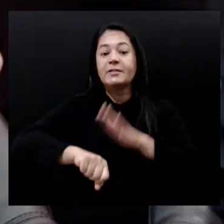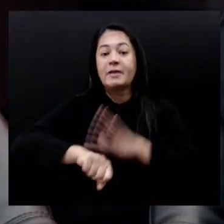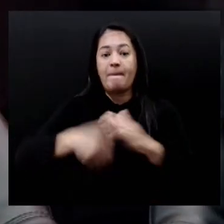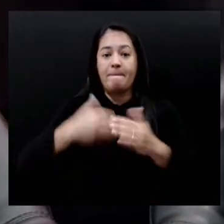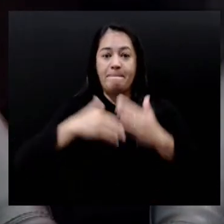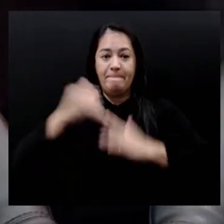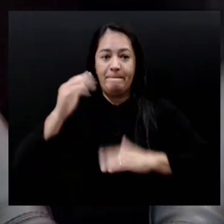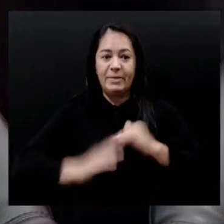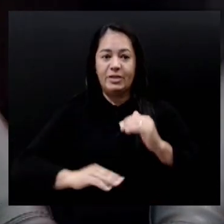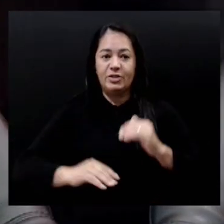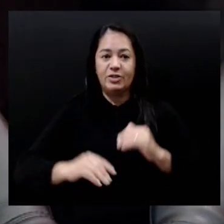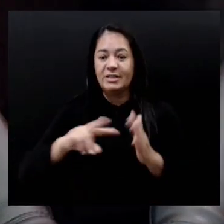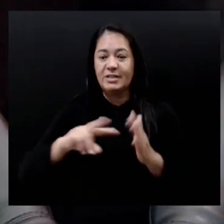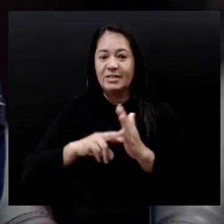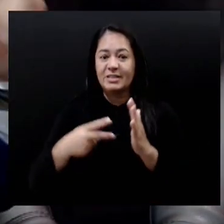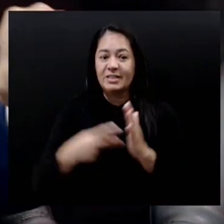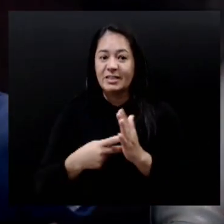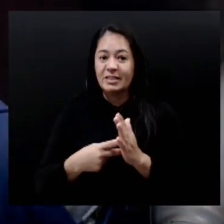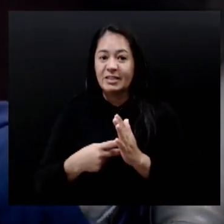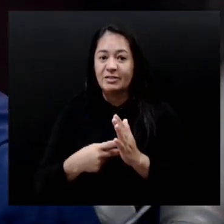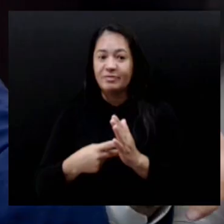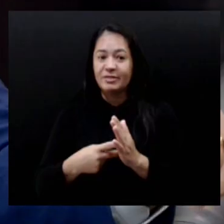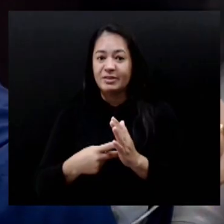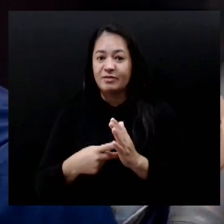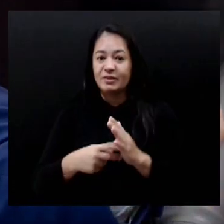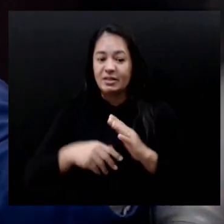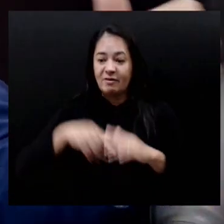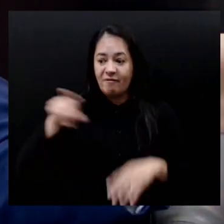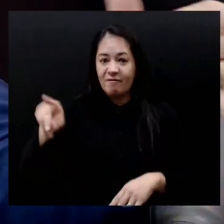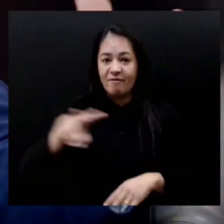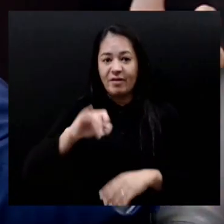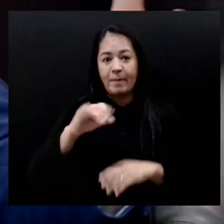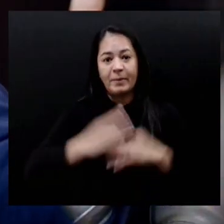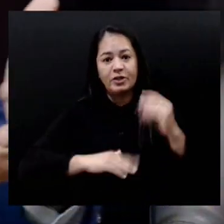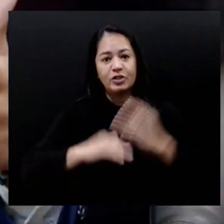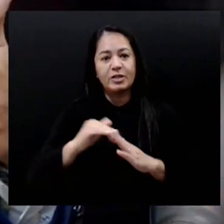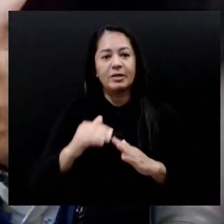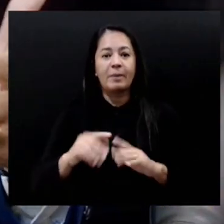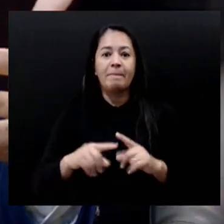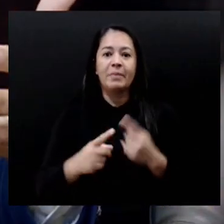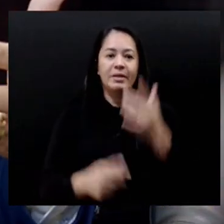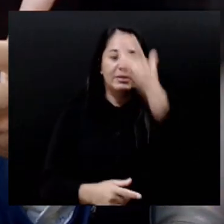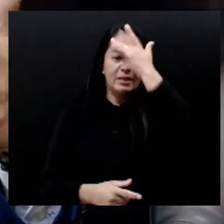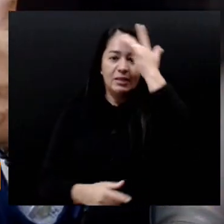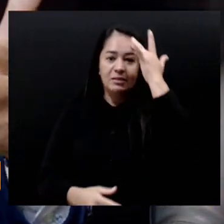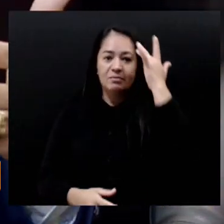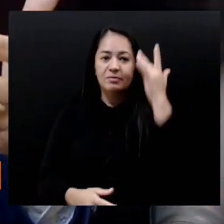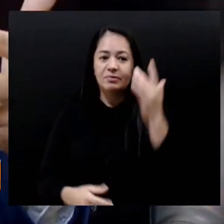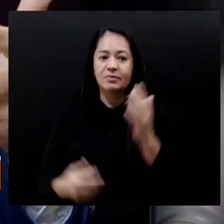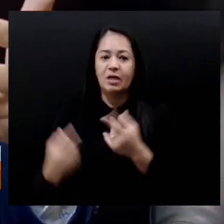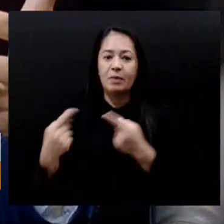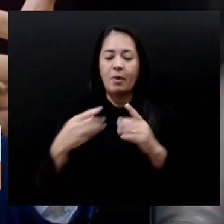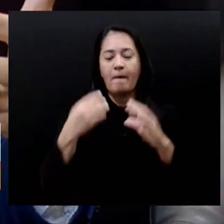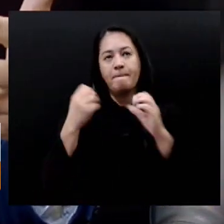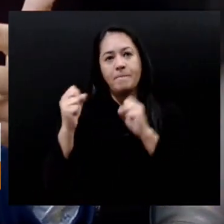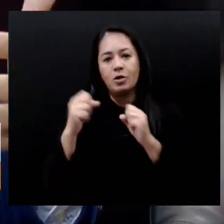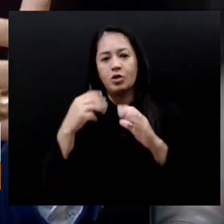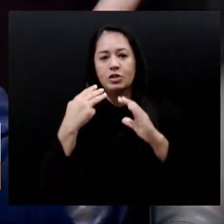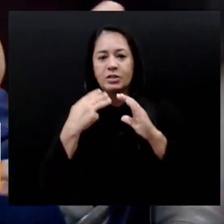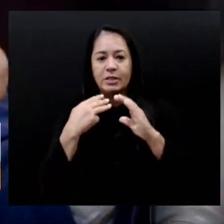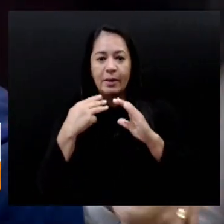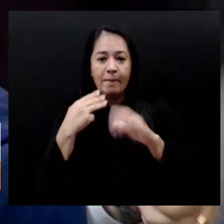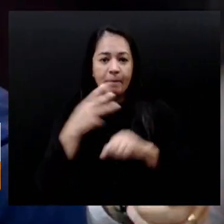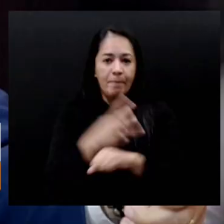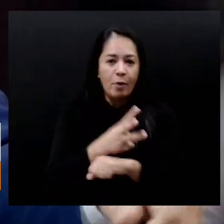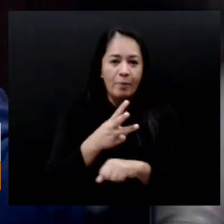injusto grave. Uhum. Mas uma coisa que as pessoas não sabem, bom, primeiro, a ameaça pode ser por mensagem, pode ser verbal, pessoalmente, pode